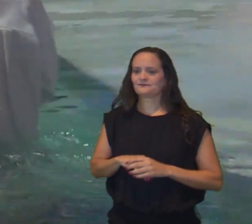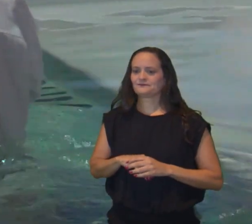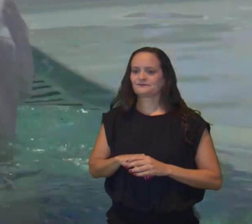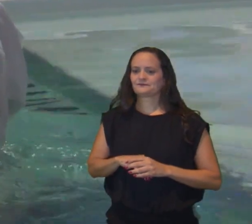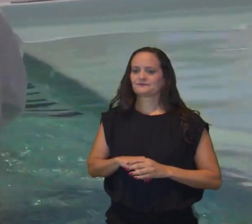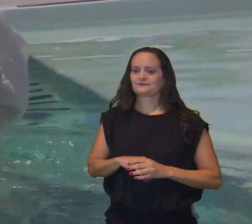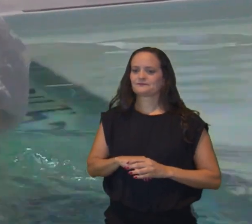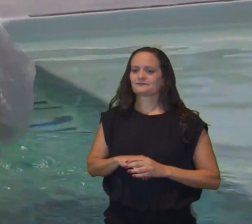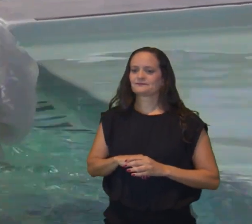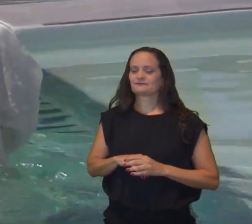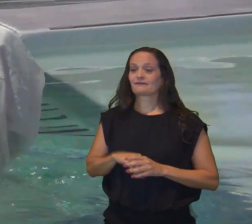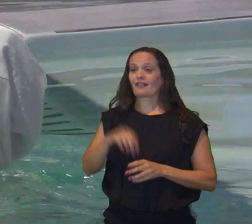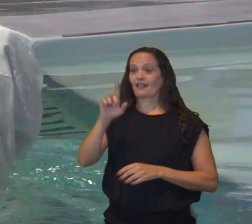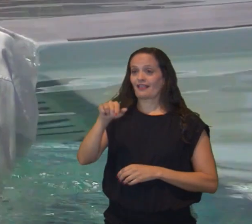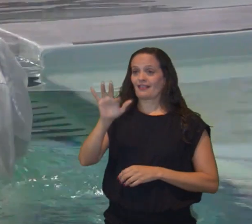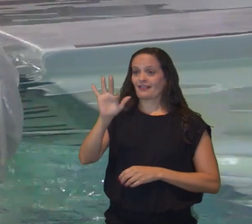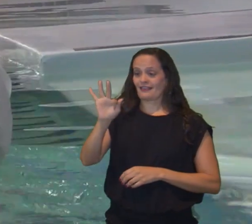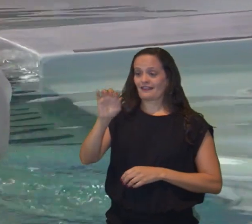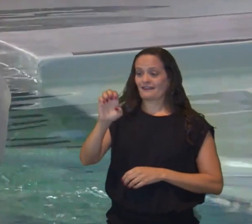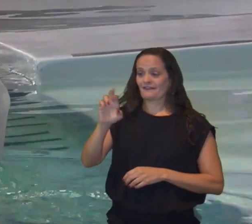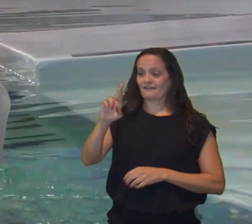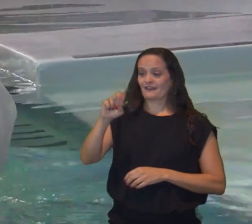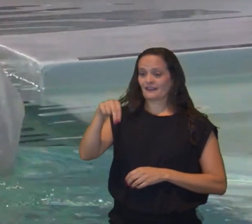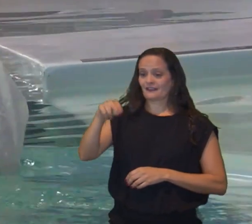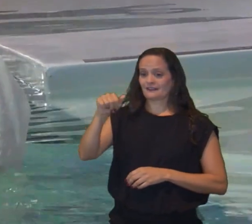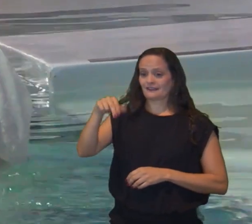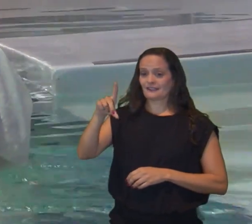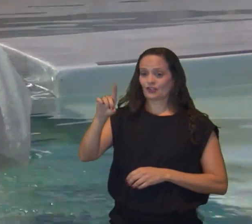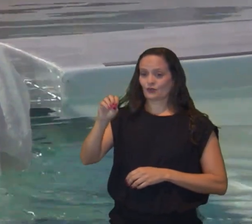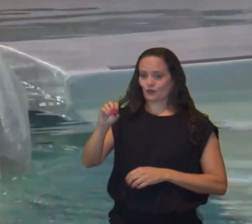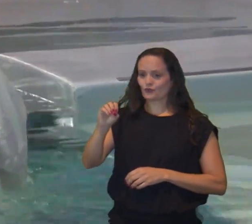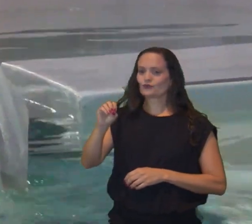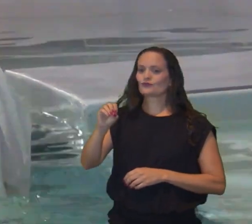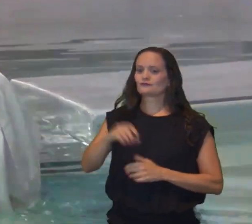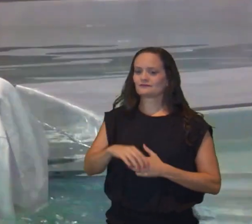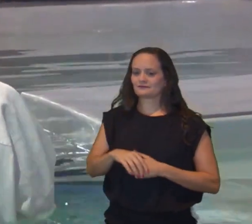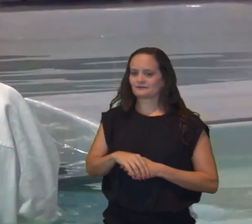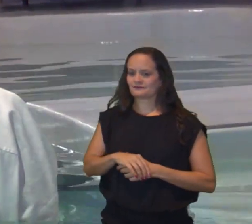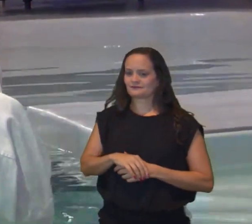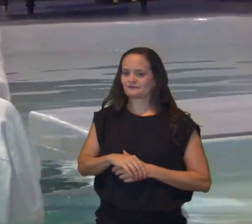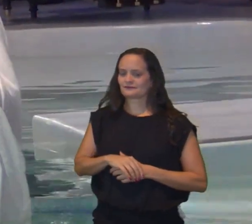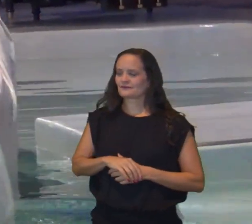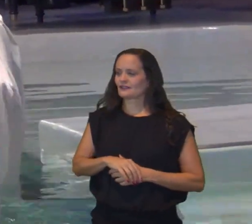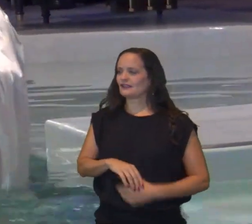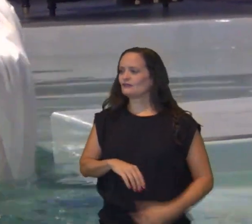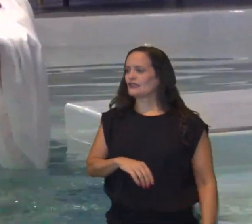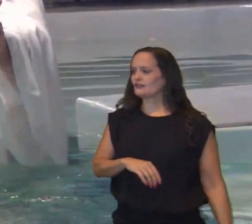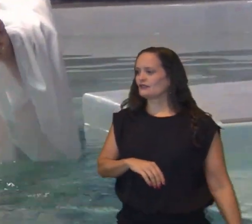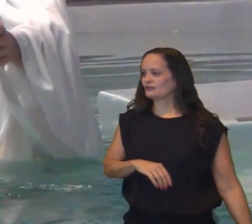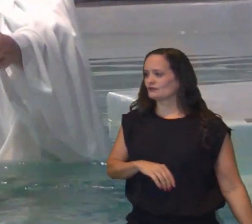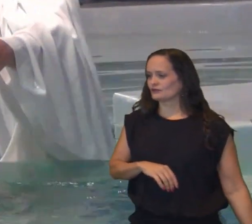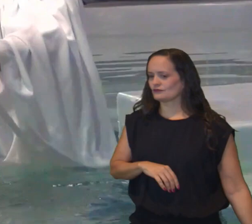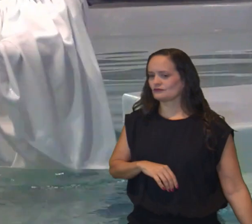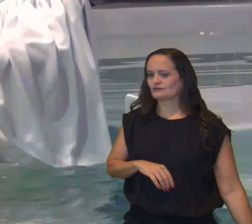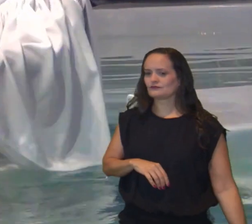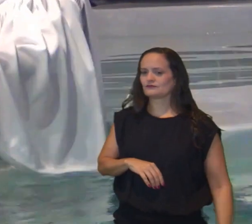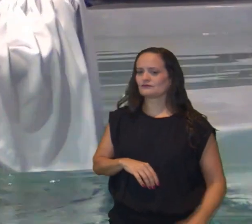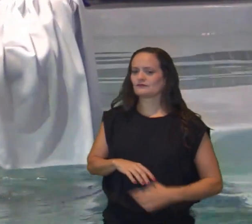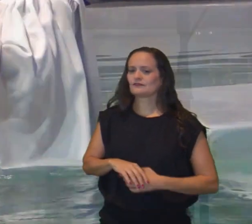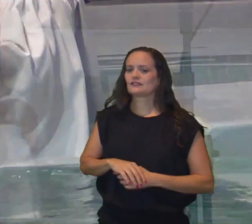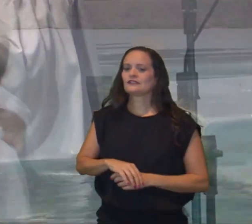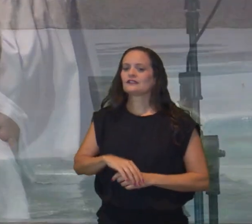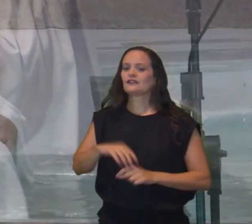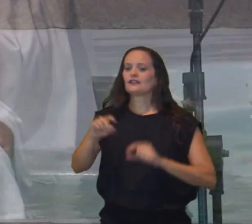Fernando. O Fernando é mais um filho de uma família que gradativamente nós estamos batizando, filho do